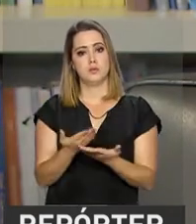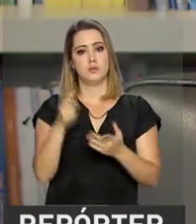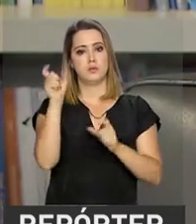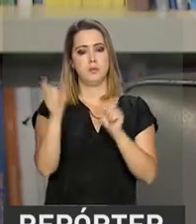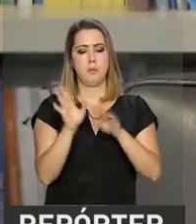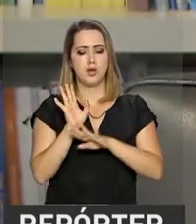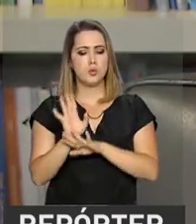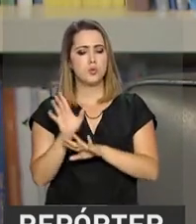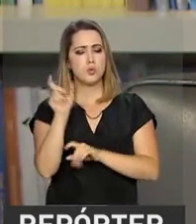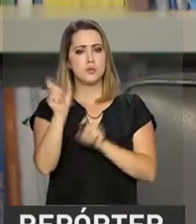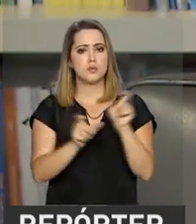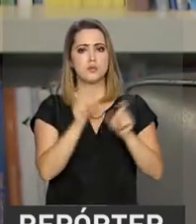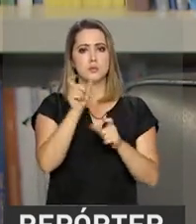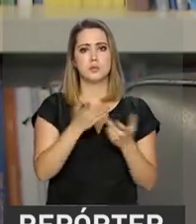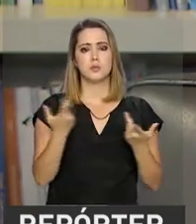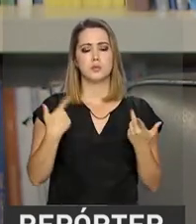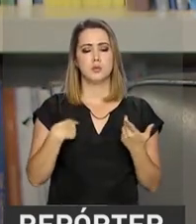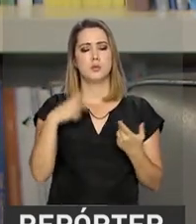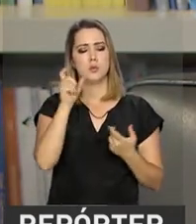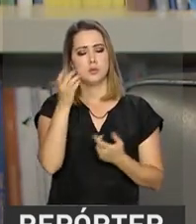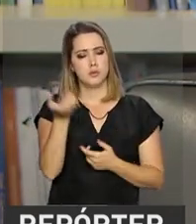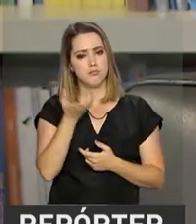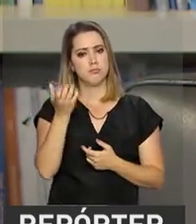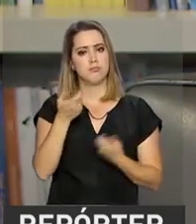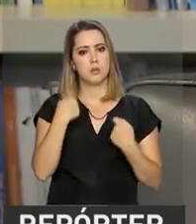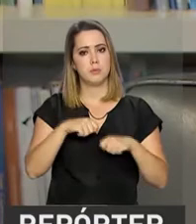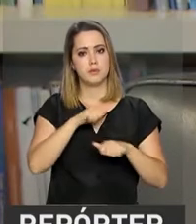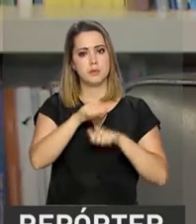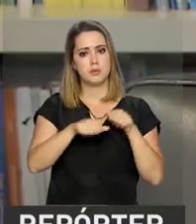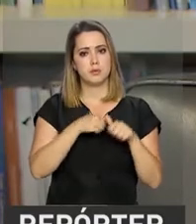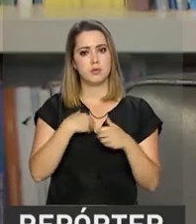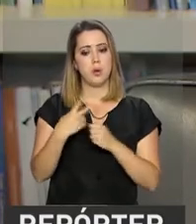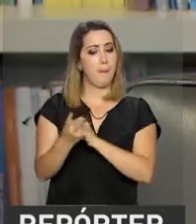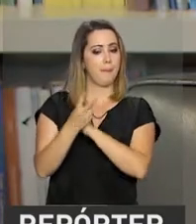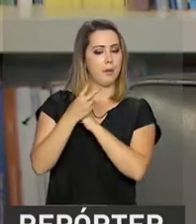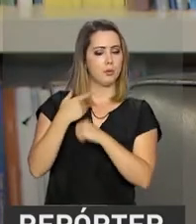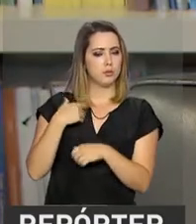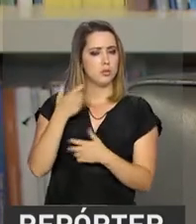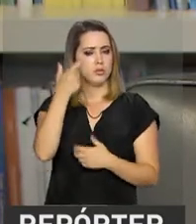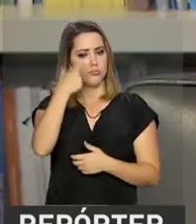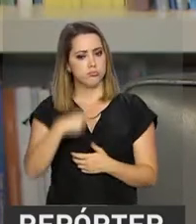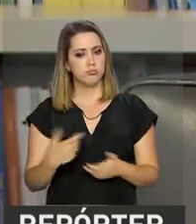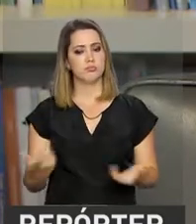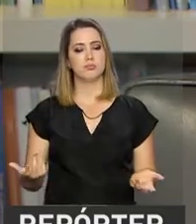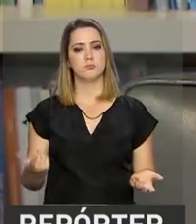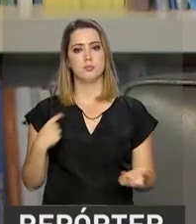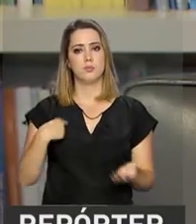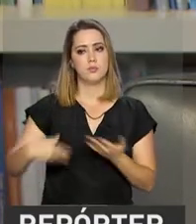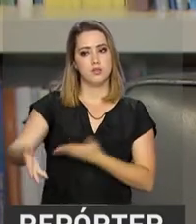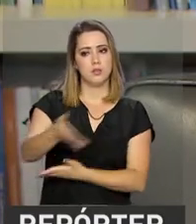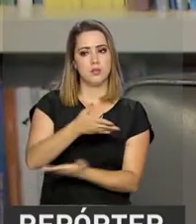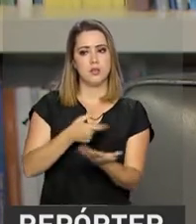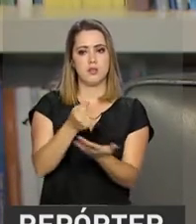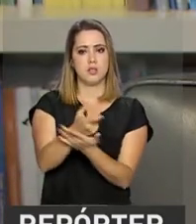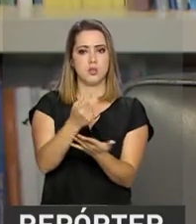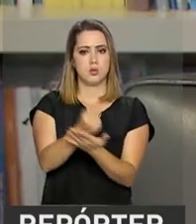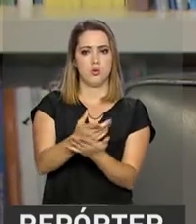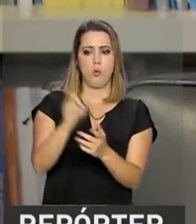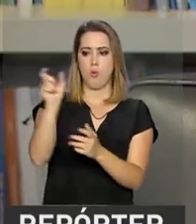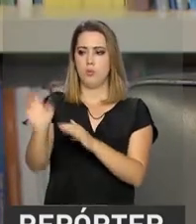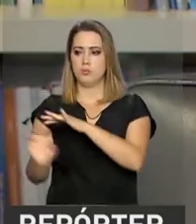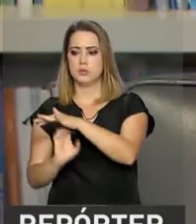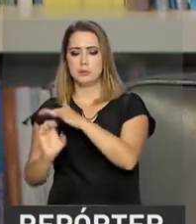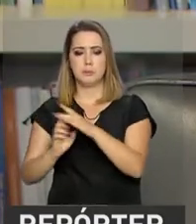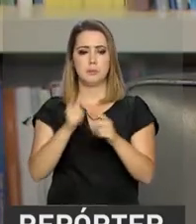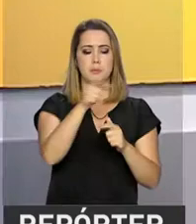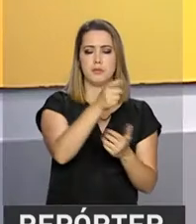auxiliar para ajudar o consumidor a se proteger aí nessas relações existentes entre consumidor